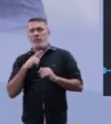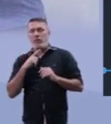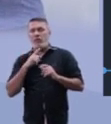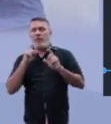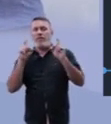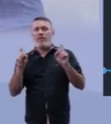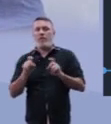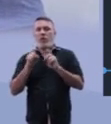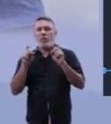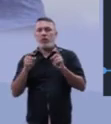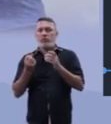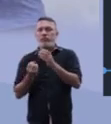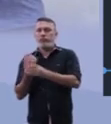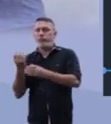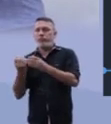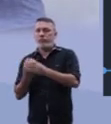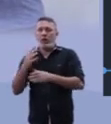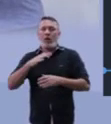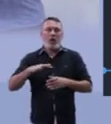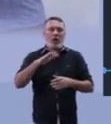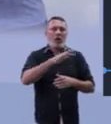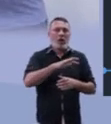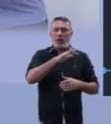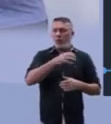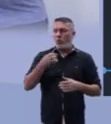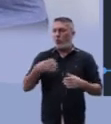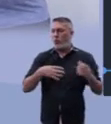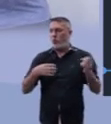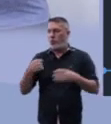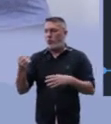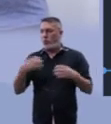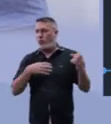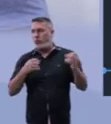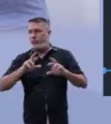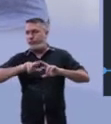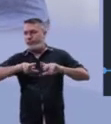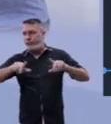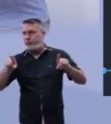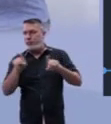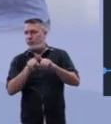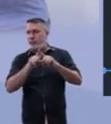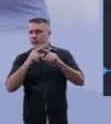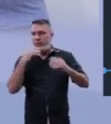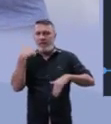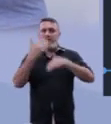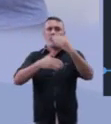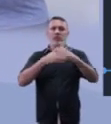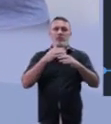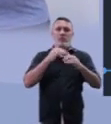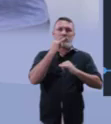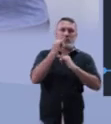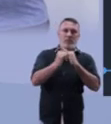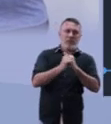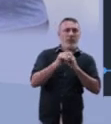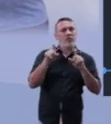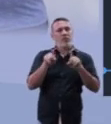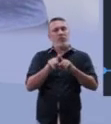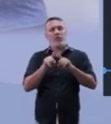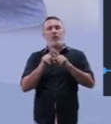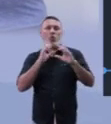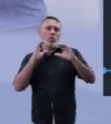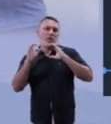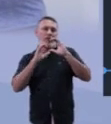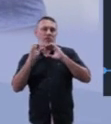inúmeros avanços no setor de informática e de telecomunicações. Opa! Então nós tivemos um avanço na